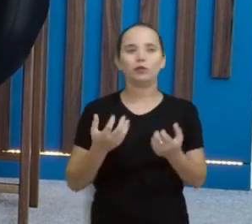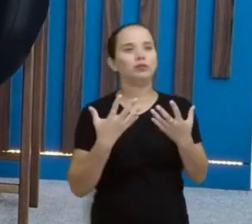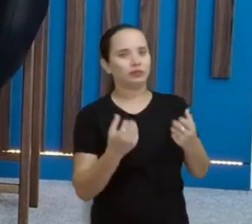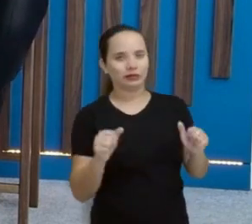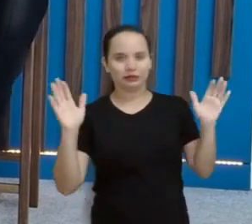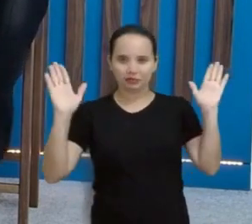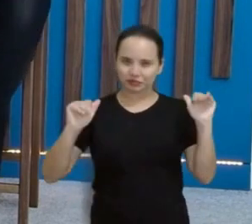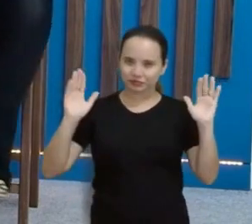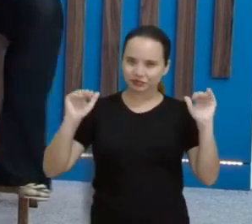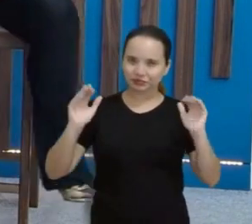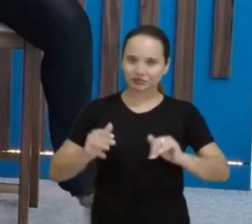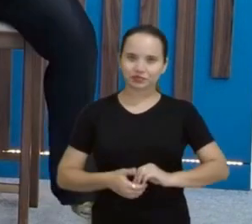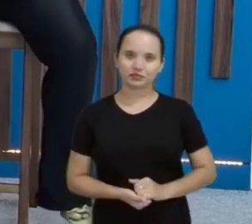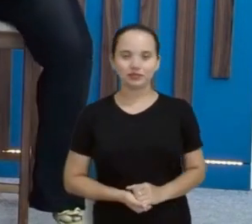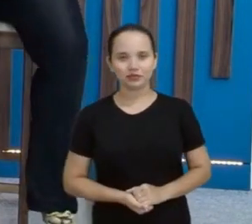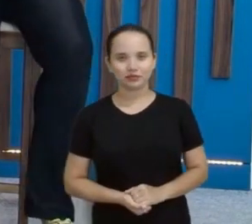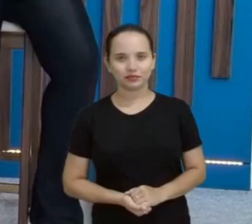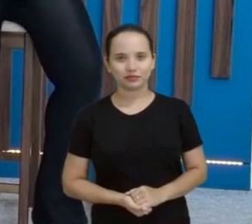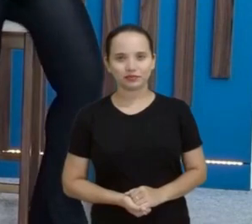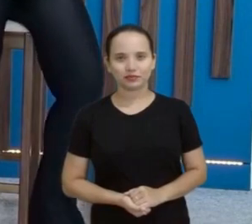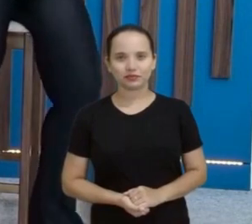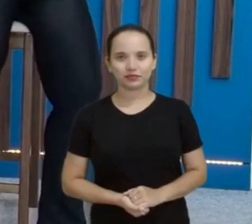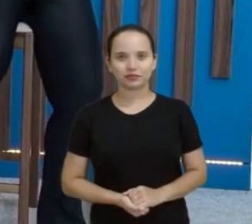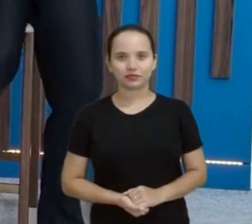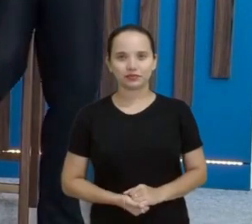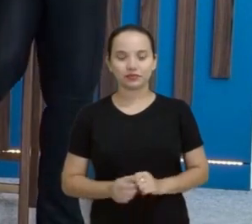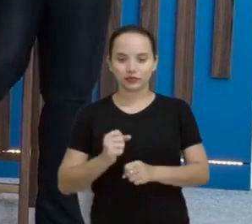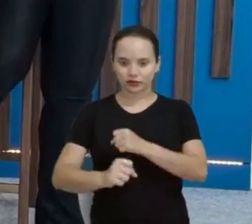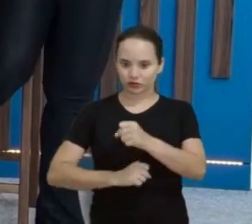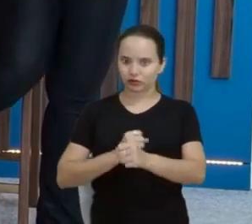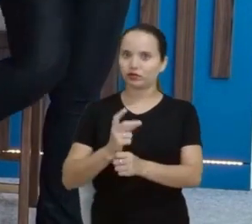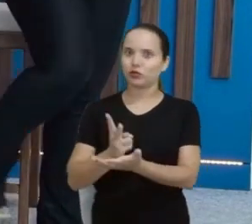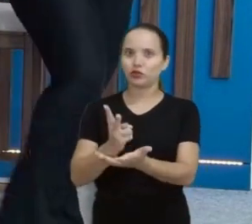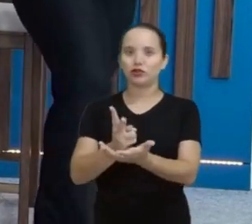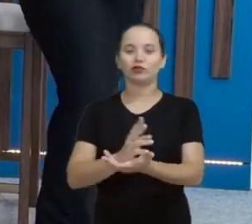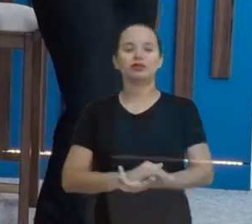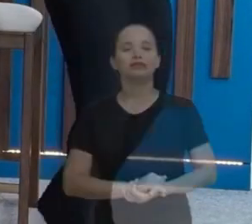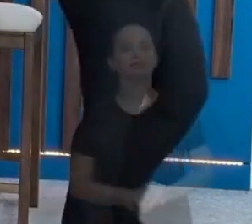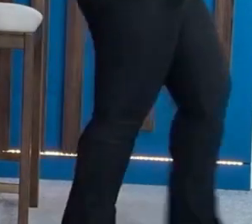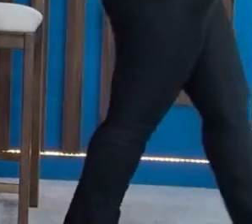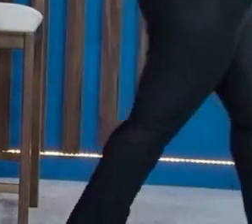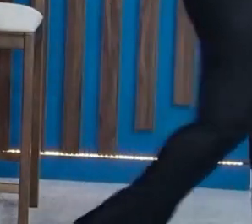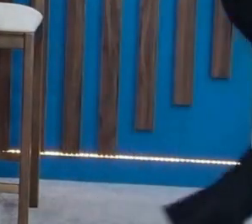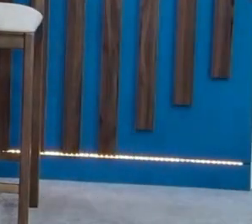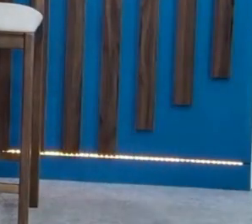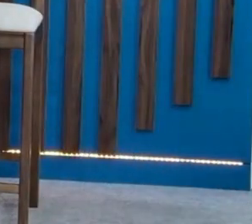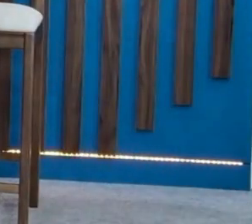embora. Tchau, galera. Vamos embora, Tiago. Vamos lá. Que ano que vem tem mais. Vamos embora.